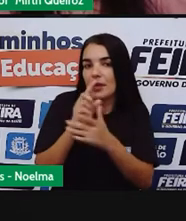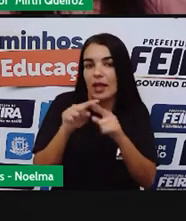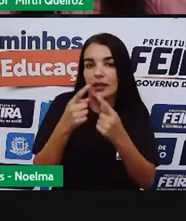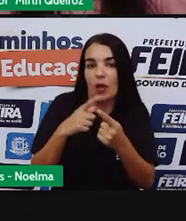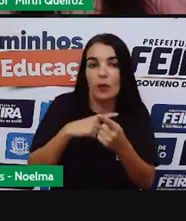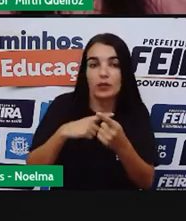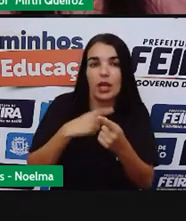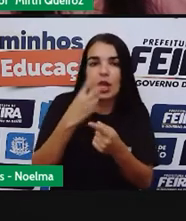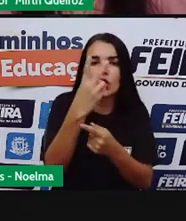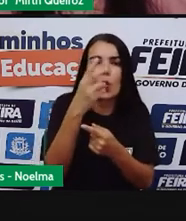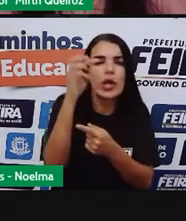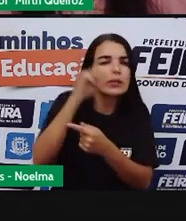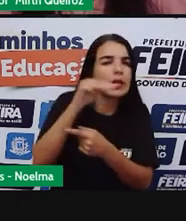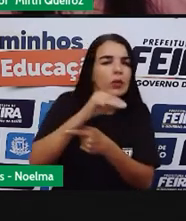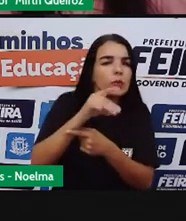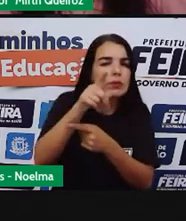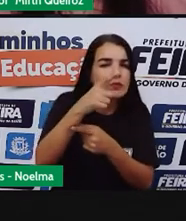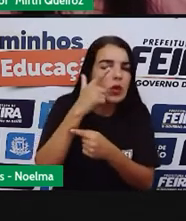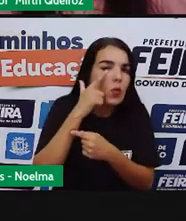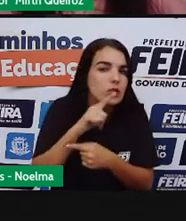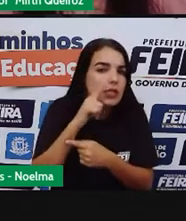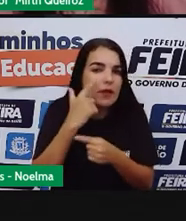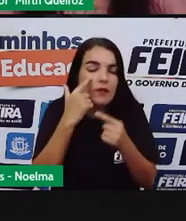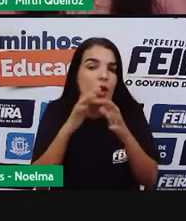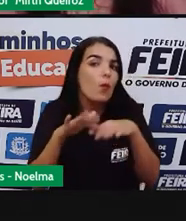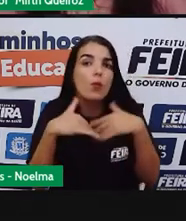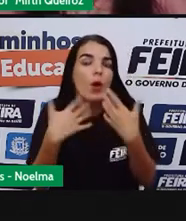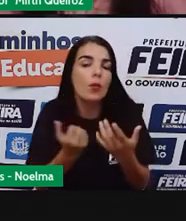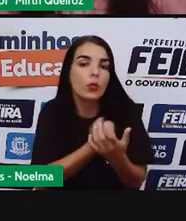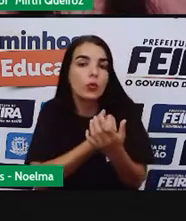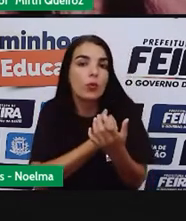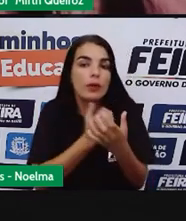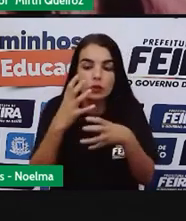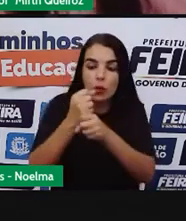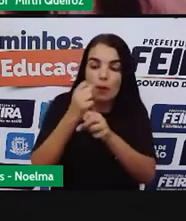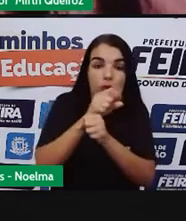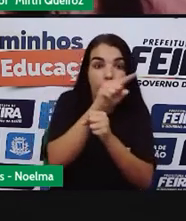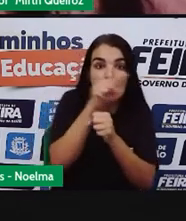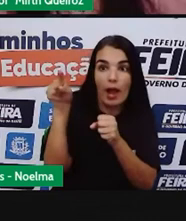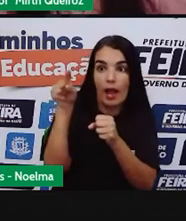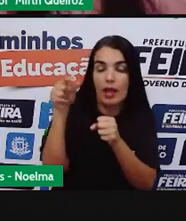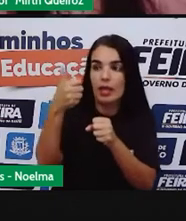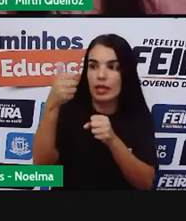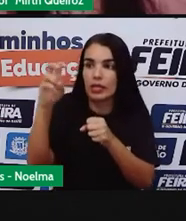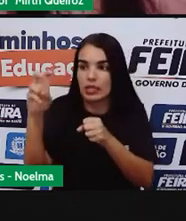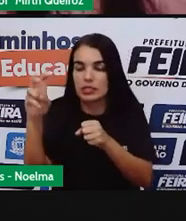vocês aí 2 minutinhos para vocês tentarem resolver aí este quadrado, certo?